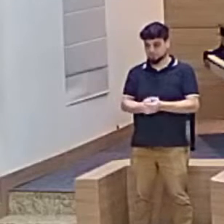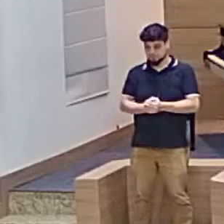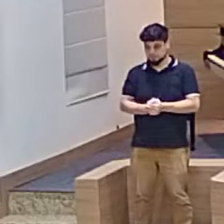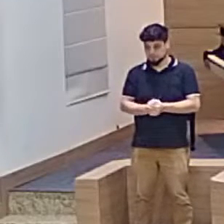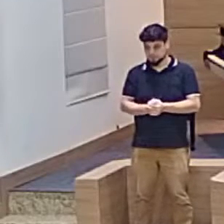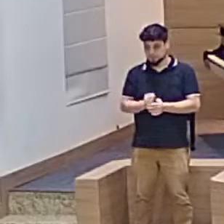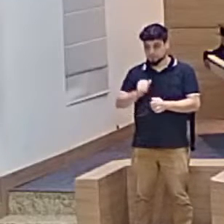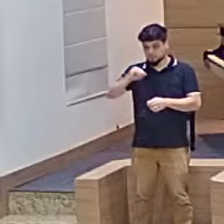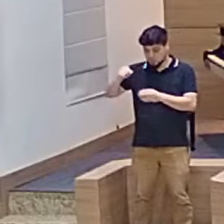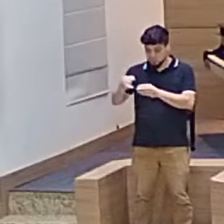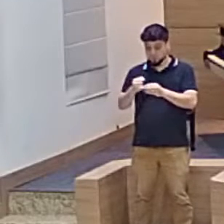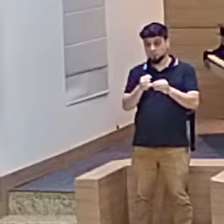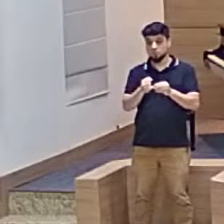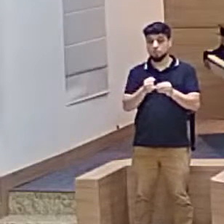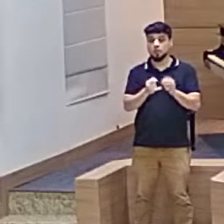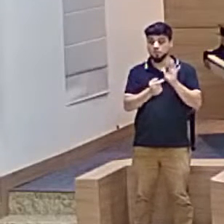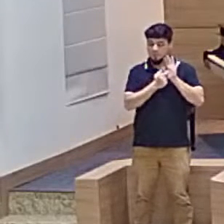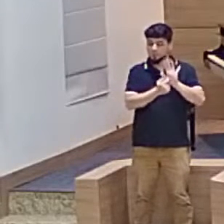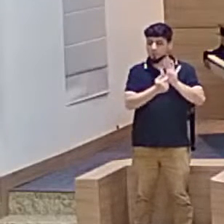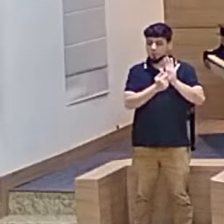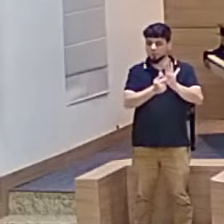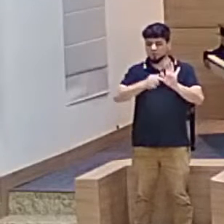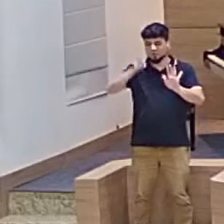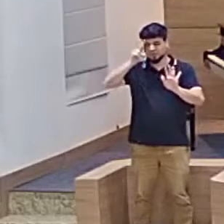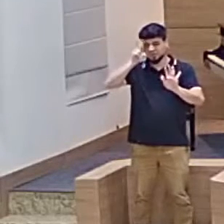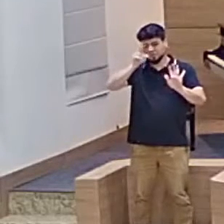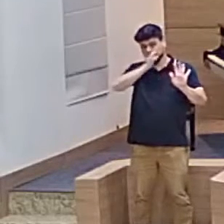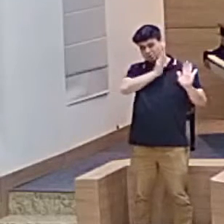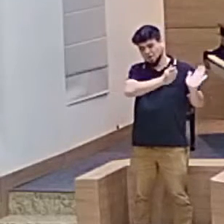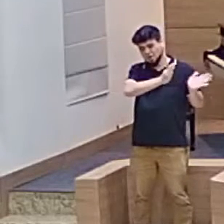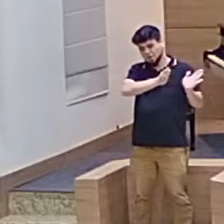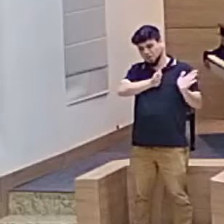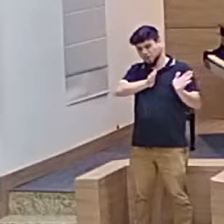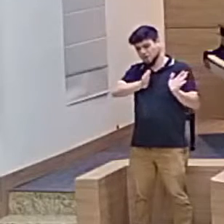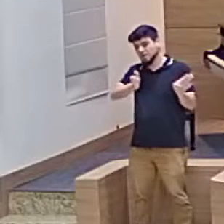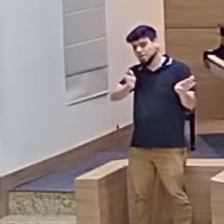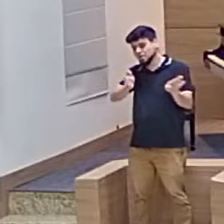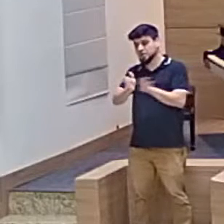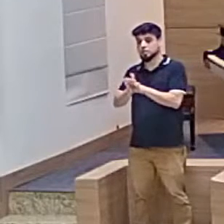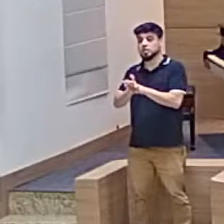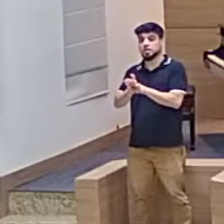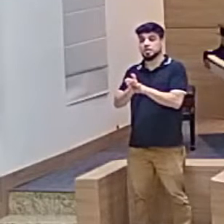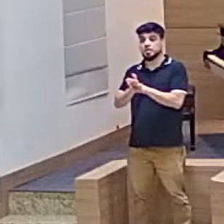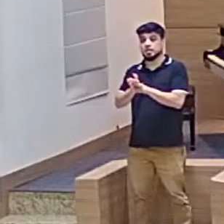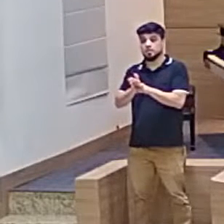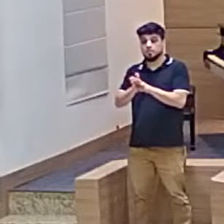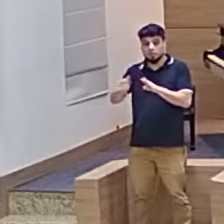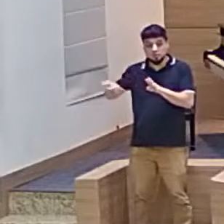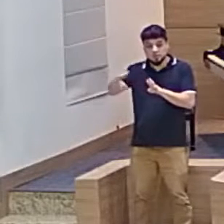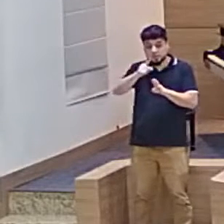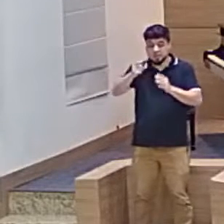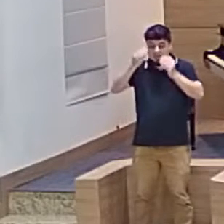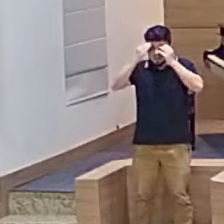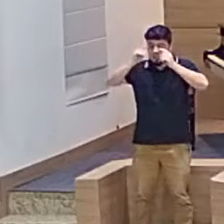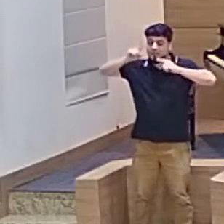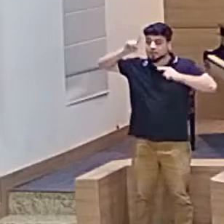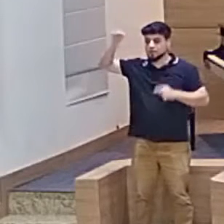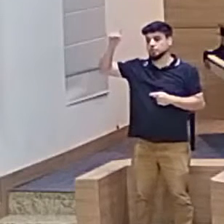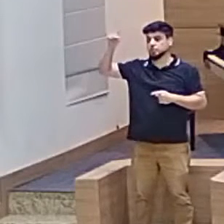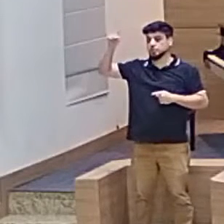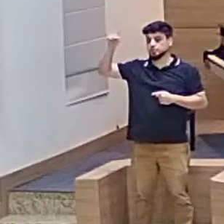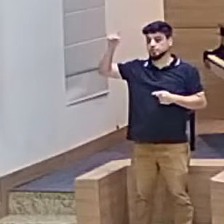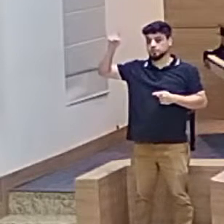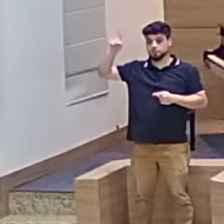querendo fazer algo gráfico para a nação de Israel como quem diz olhe para presença manifesta de Deus vocês estão